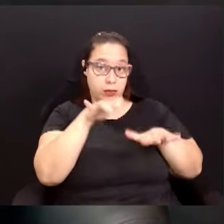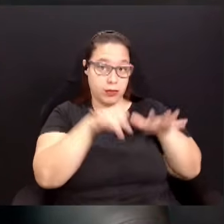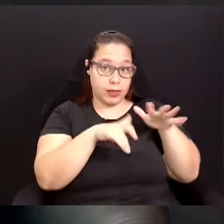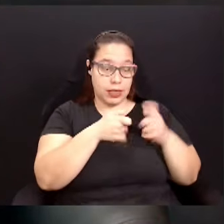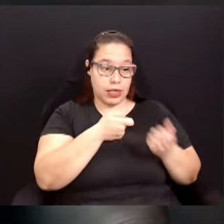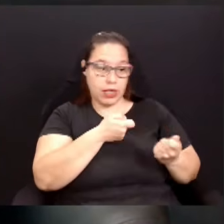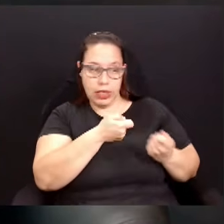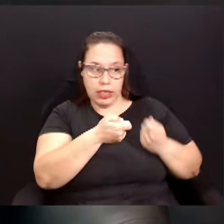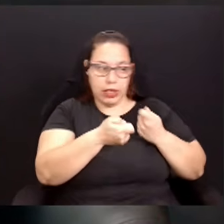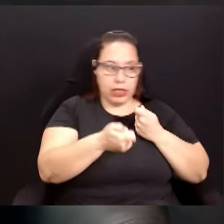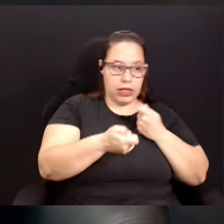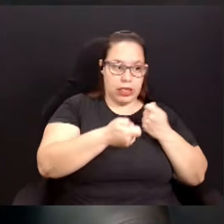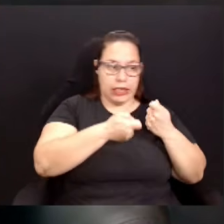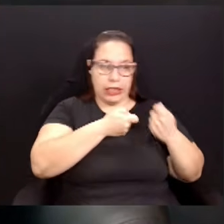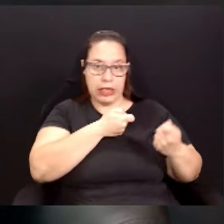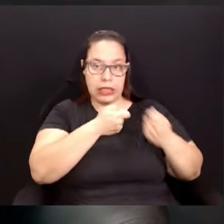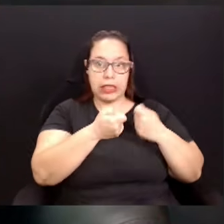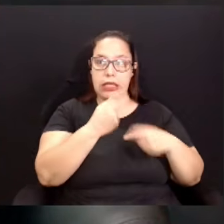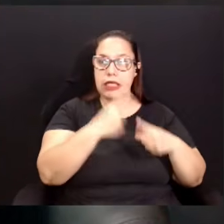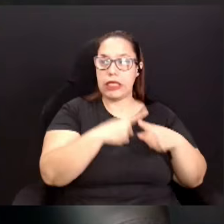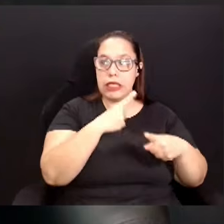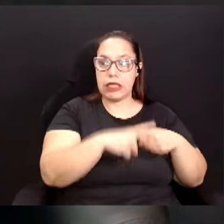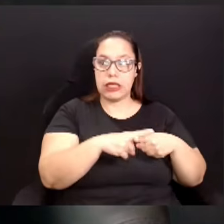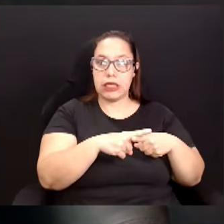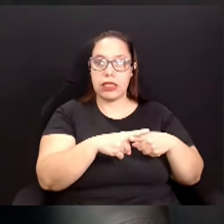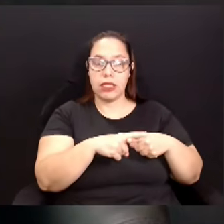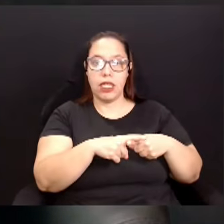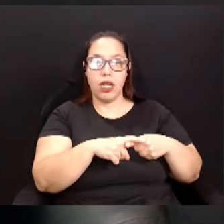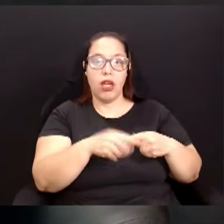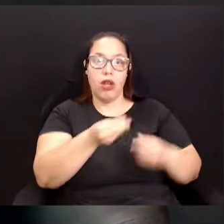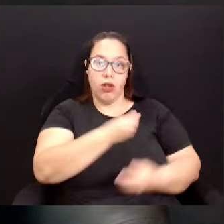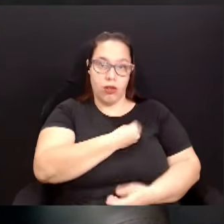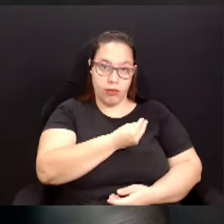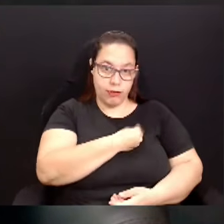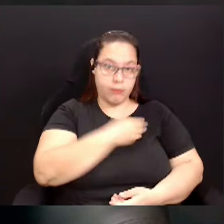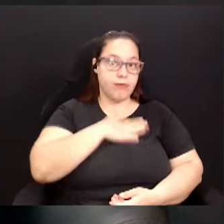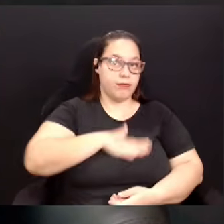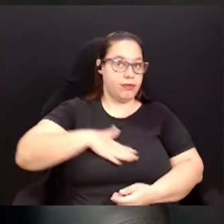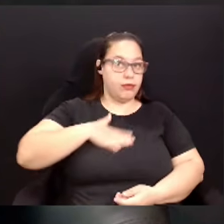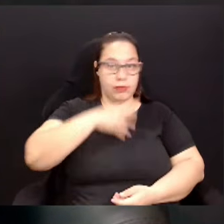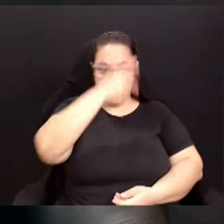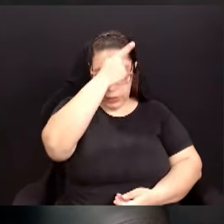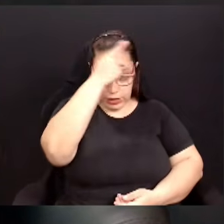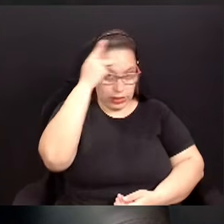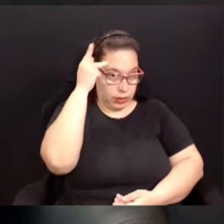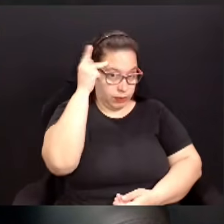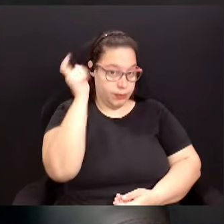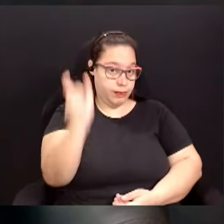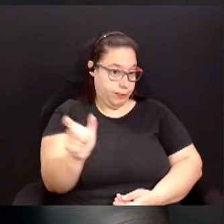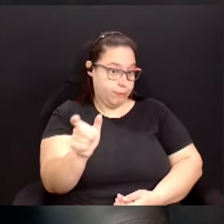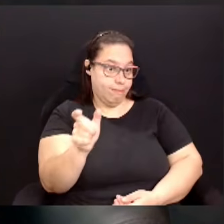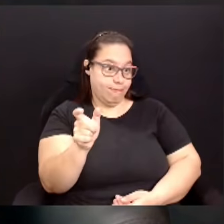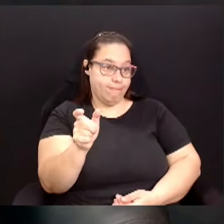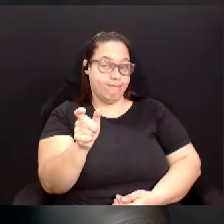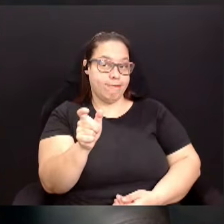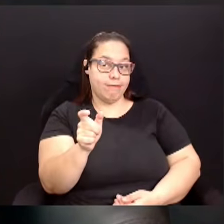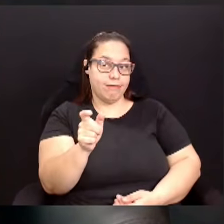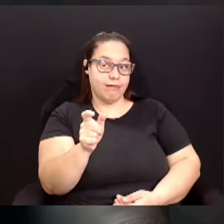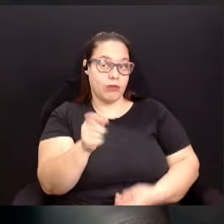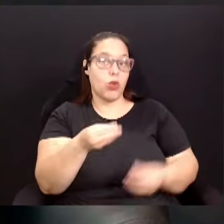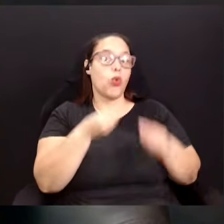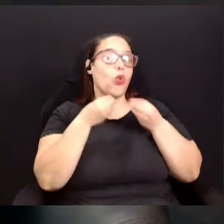Digamos assim, Sim. porque você quer existir na conversa, você gosta daquela pessoa. Mas como fazer?